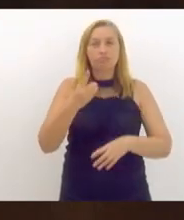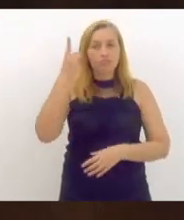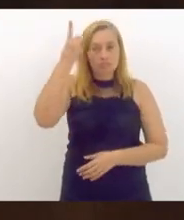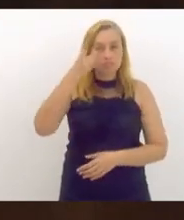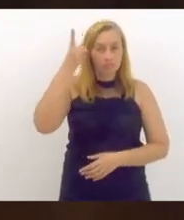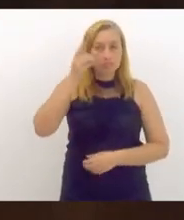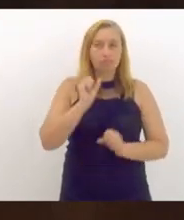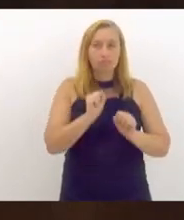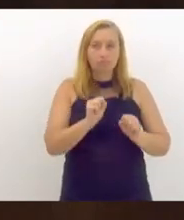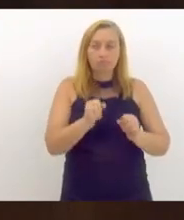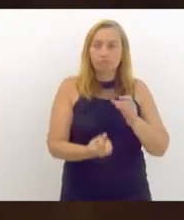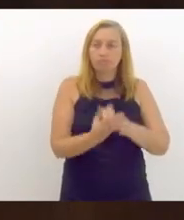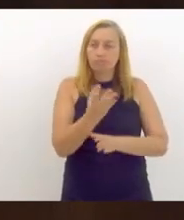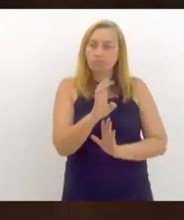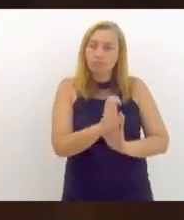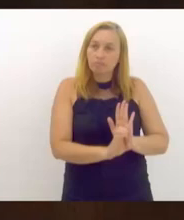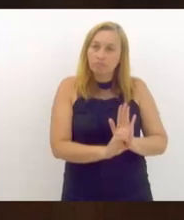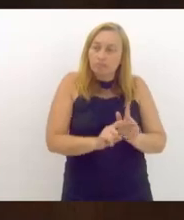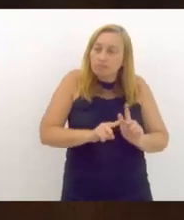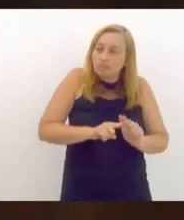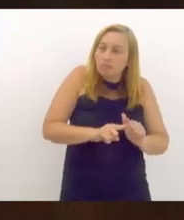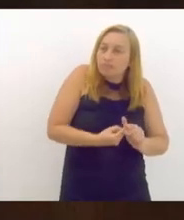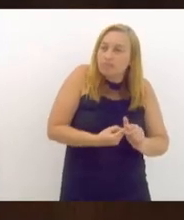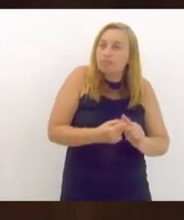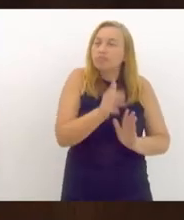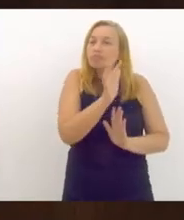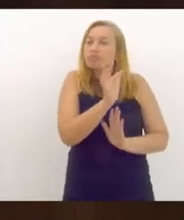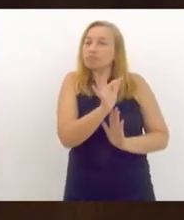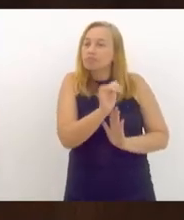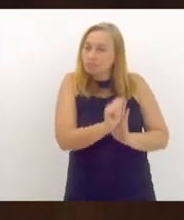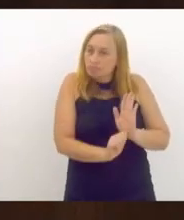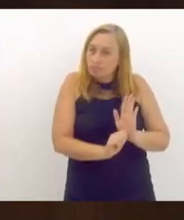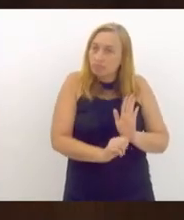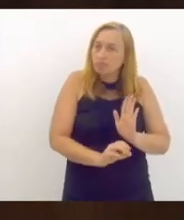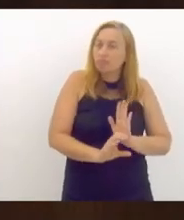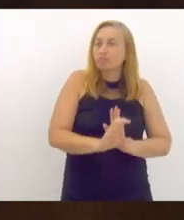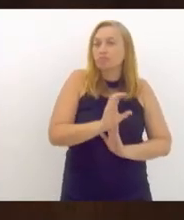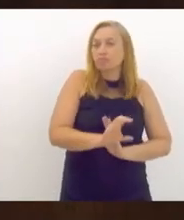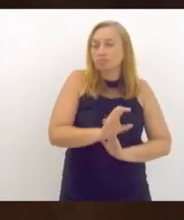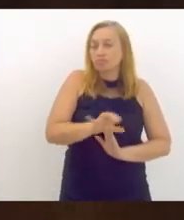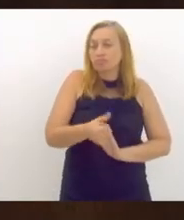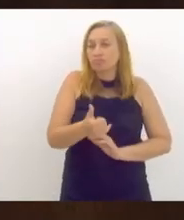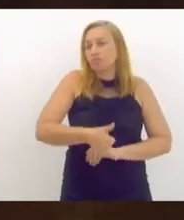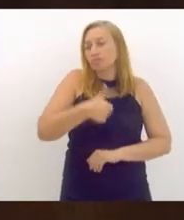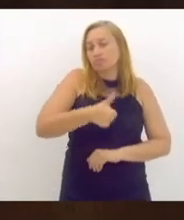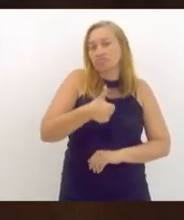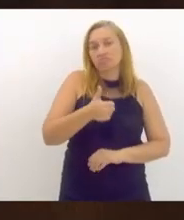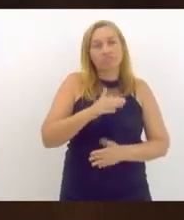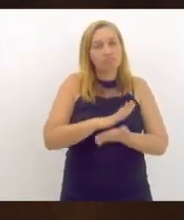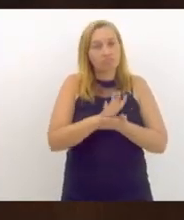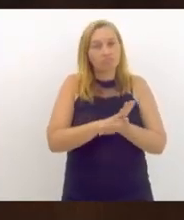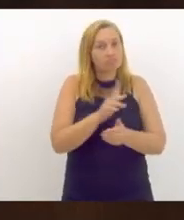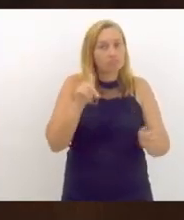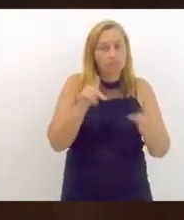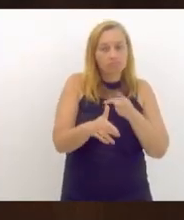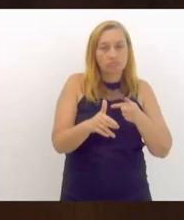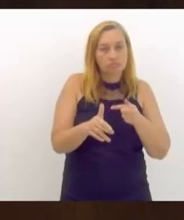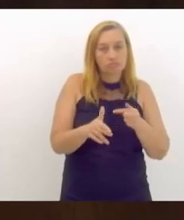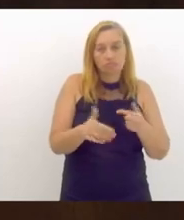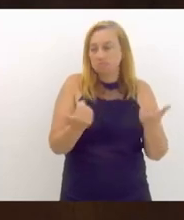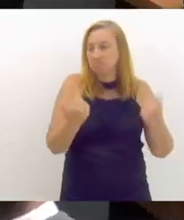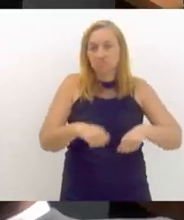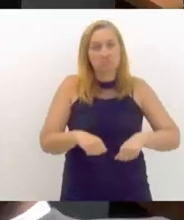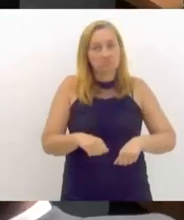pode fazer uma emenda alterando a redação da CCJ em primeira. Nada tem de impeditivo, não precisa de destaque.